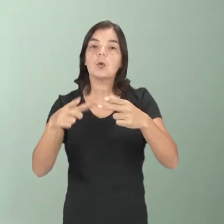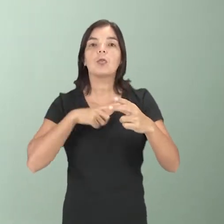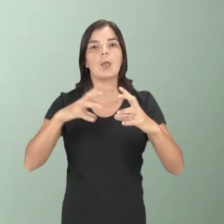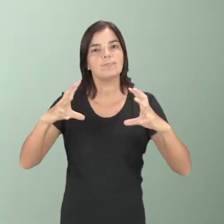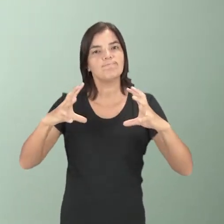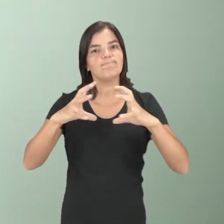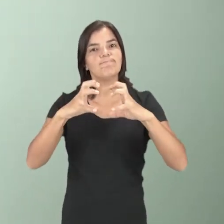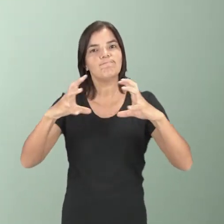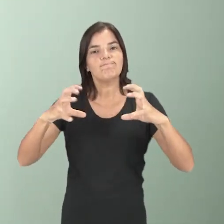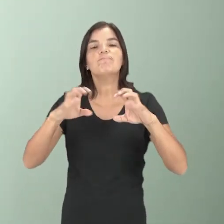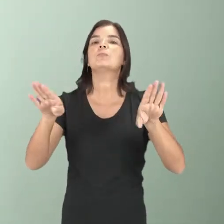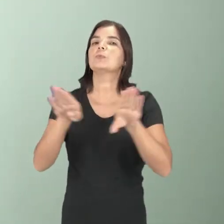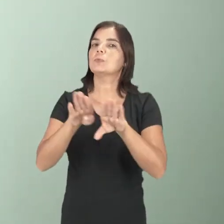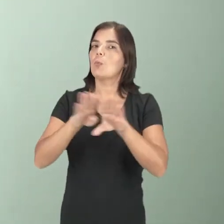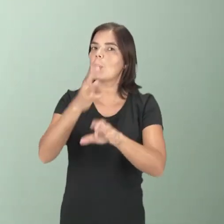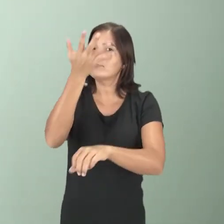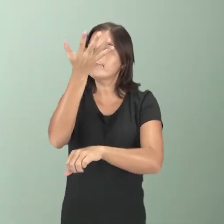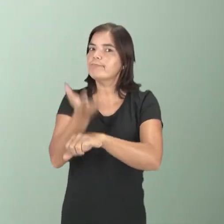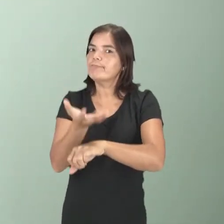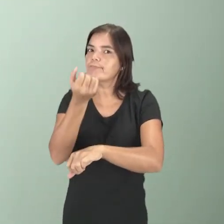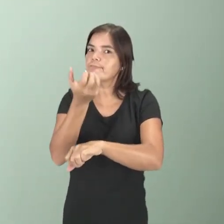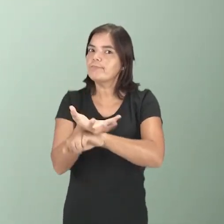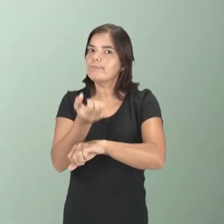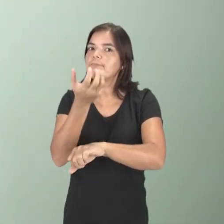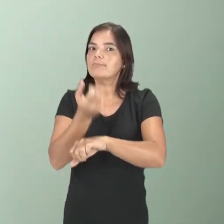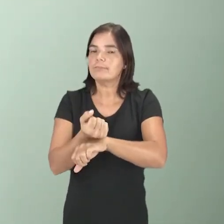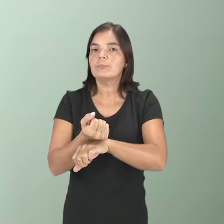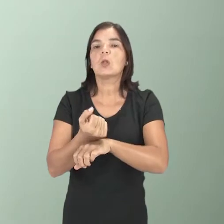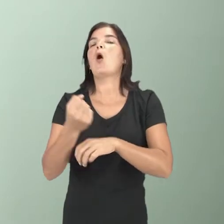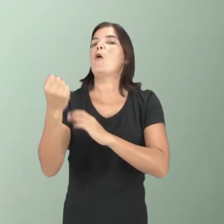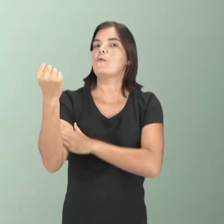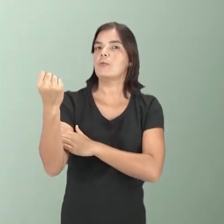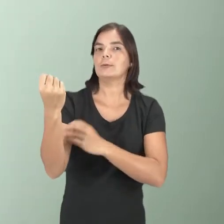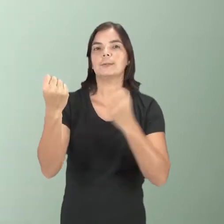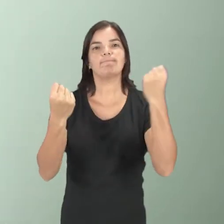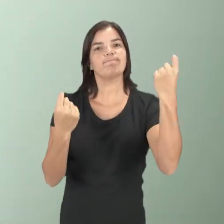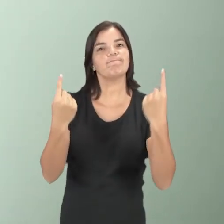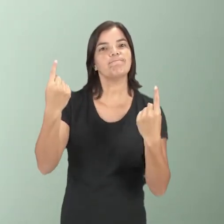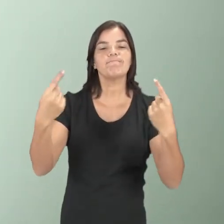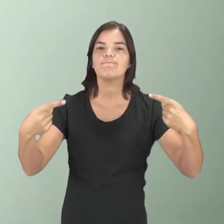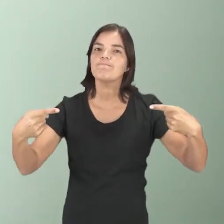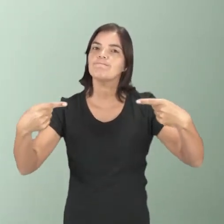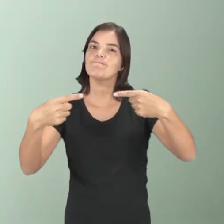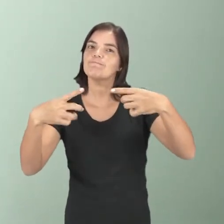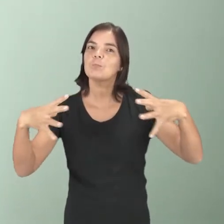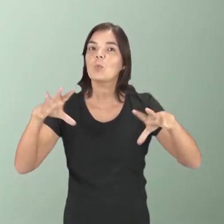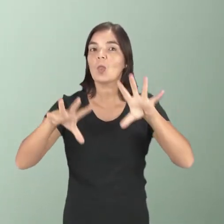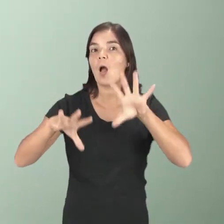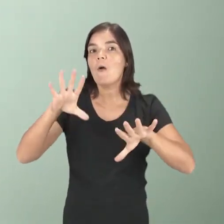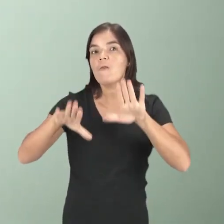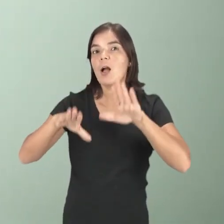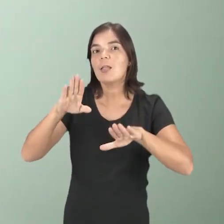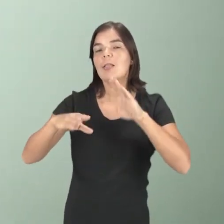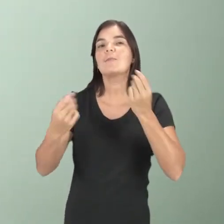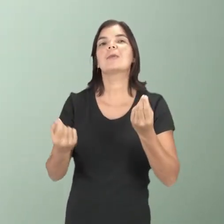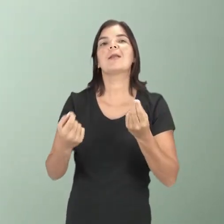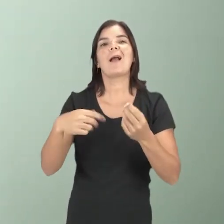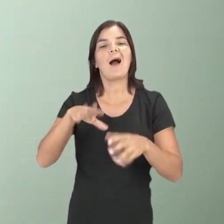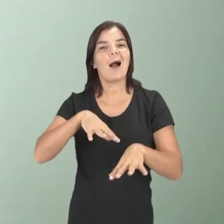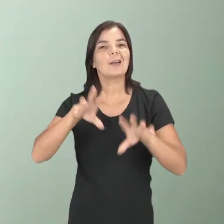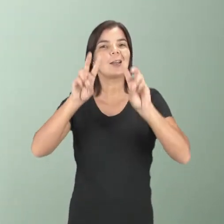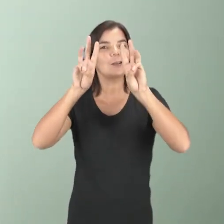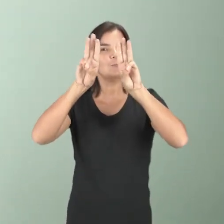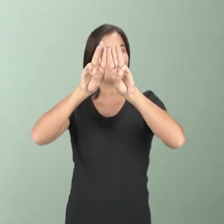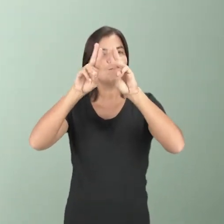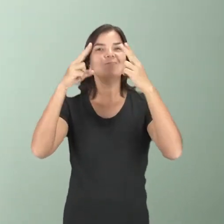ali vão ter força gravitacional e estarão exercendo força um sobre o outro. Quem vai ser atraído pelo outro aí vai depender. A ideia é que a massa